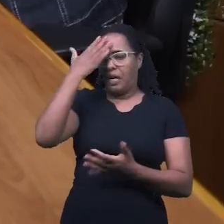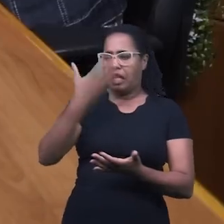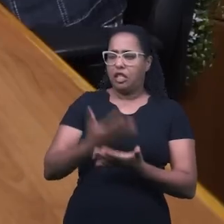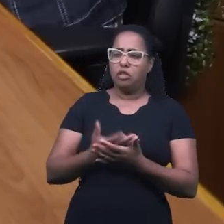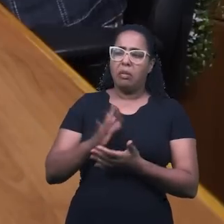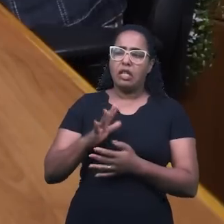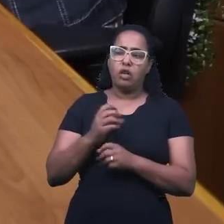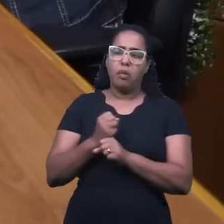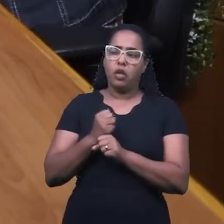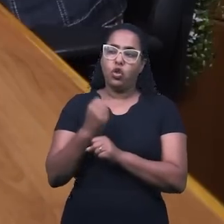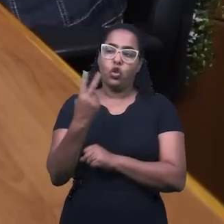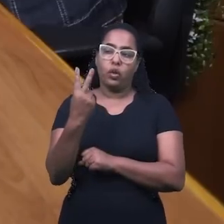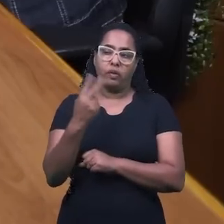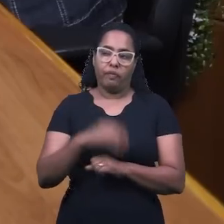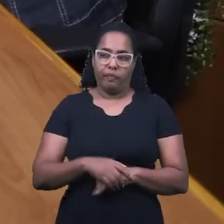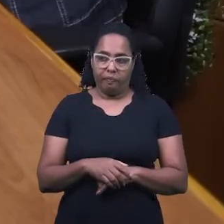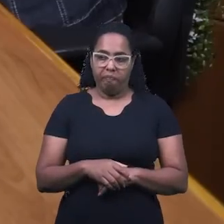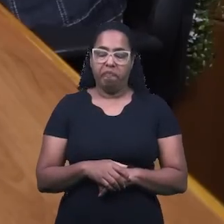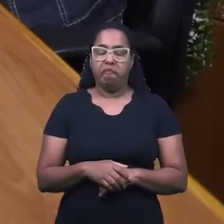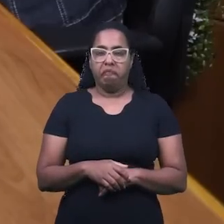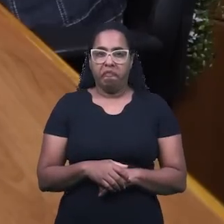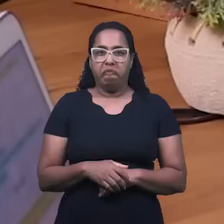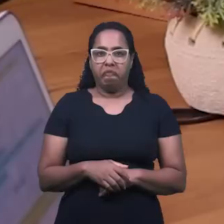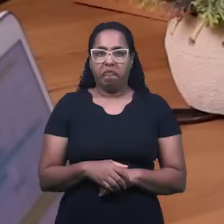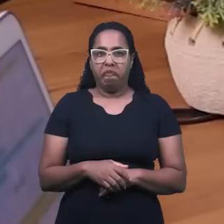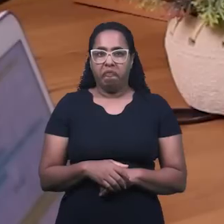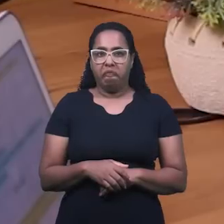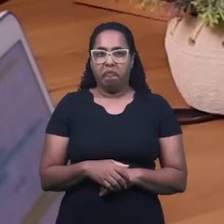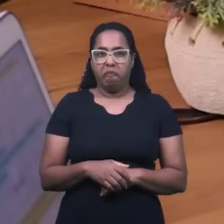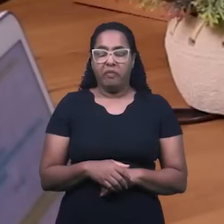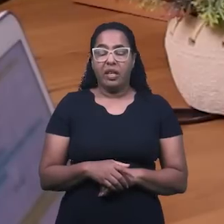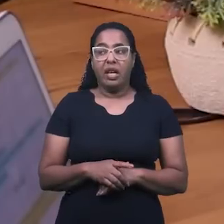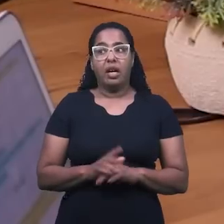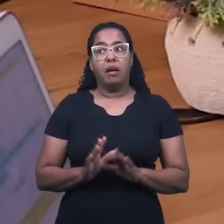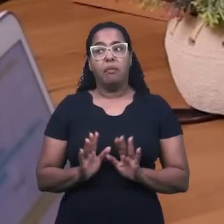Eu acredito que uns 2 anos.